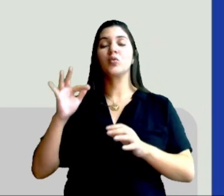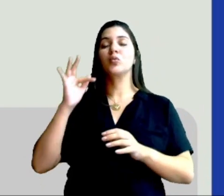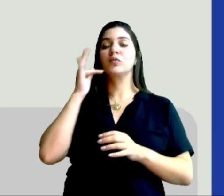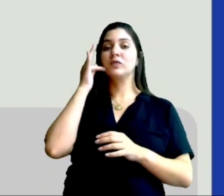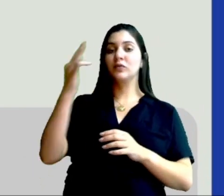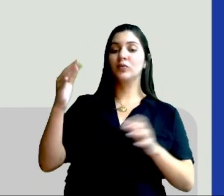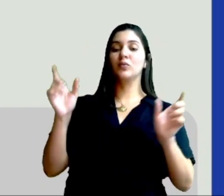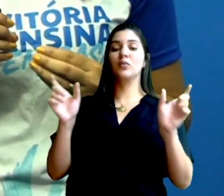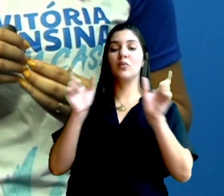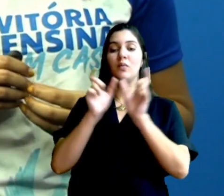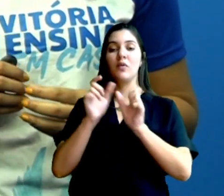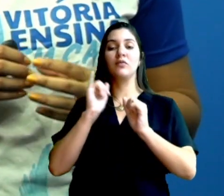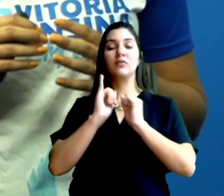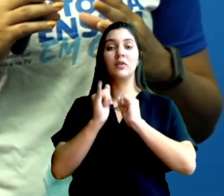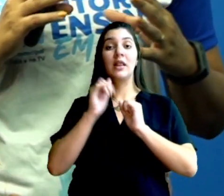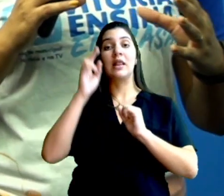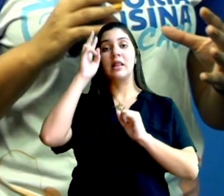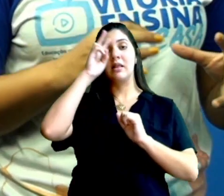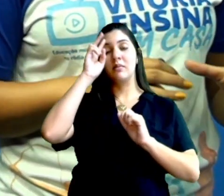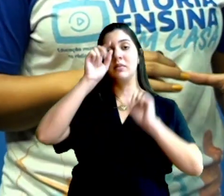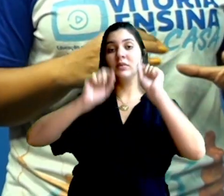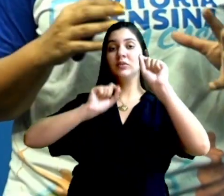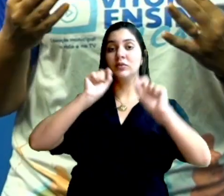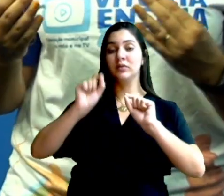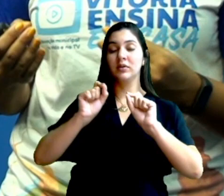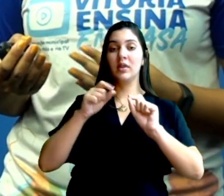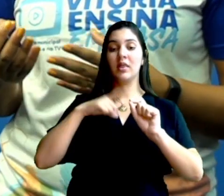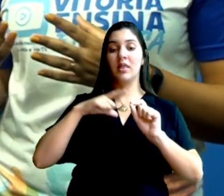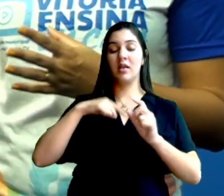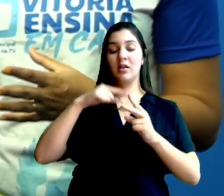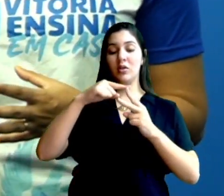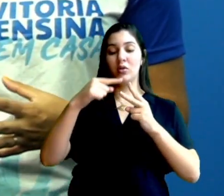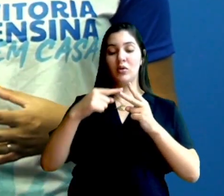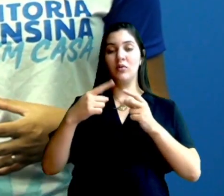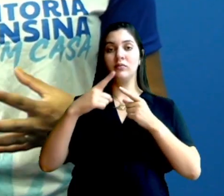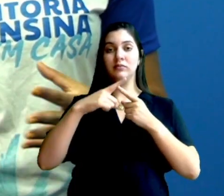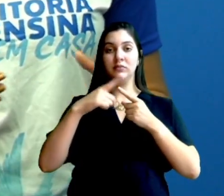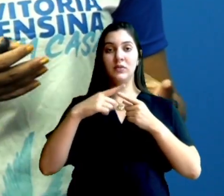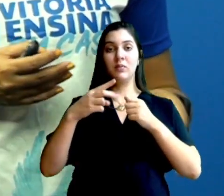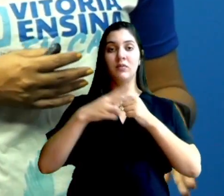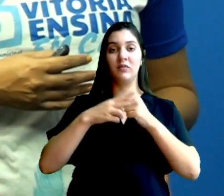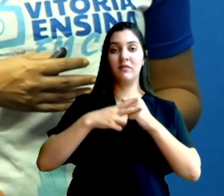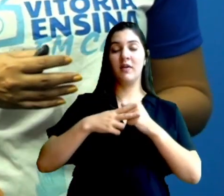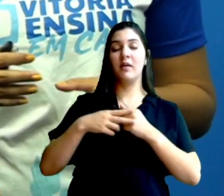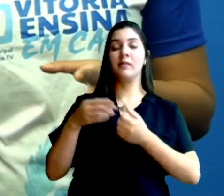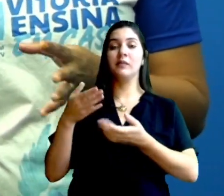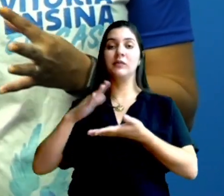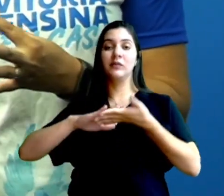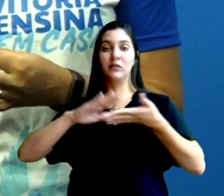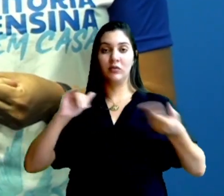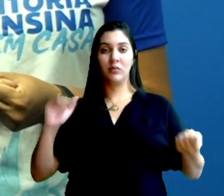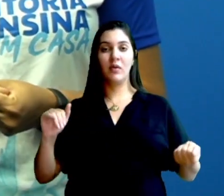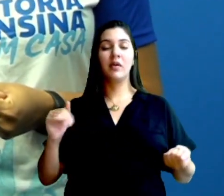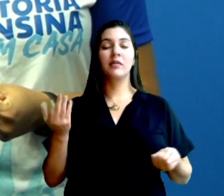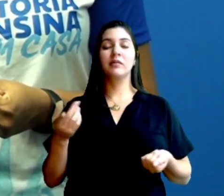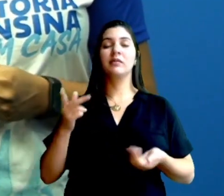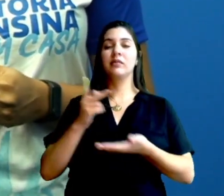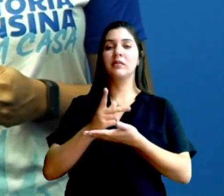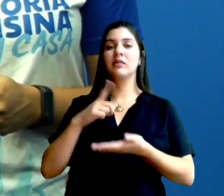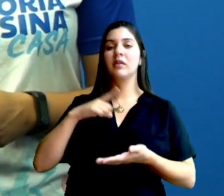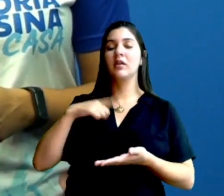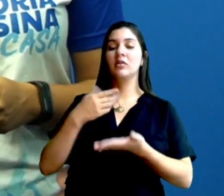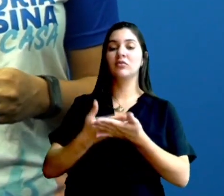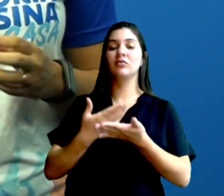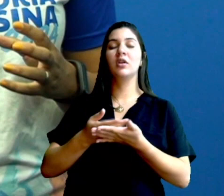indicativo. Lembrando que nós temos dois tipos de verbo no espanhol. A gente tem estudado isso sempre no